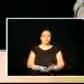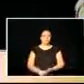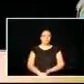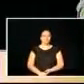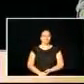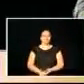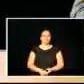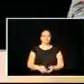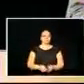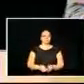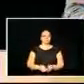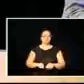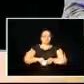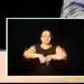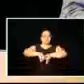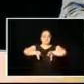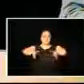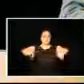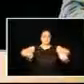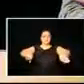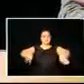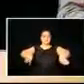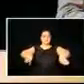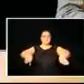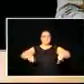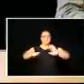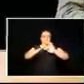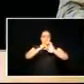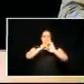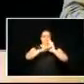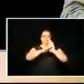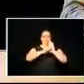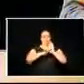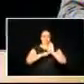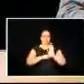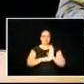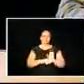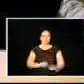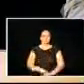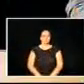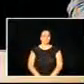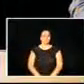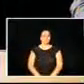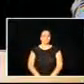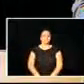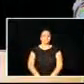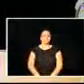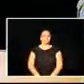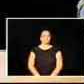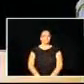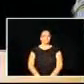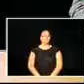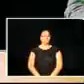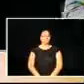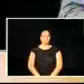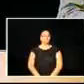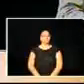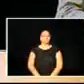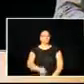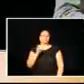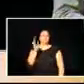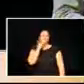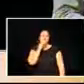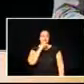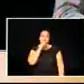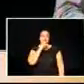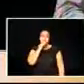sentido. Eu entendo que um projeto numa escala micro aí acaba reestruturando, aí, dando agilidade às